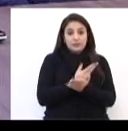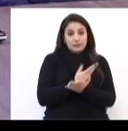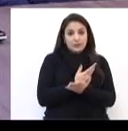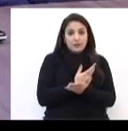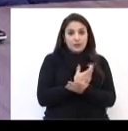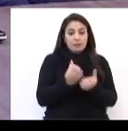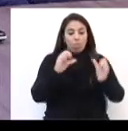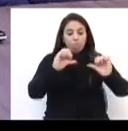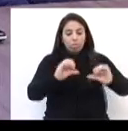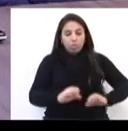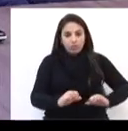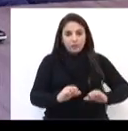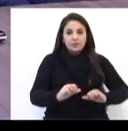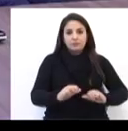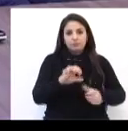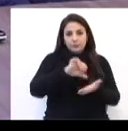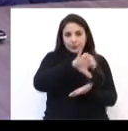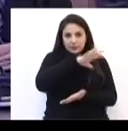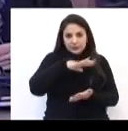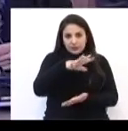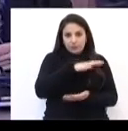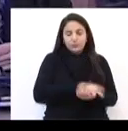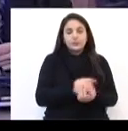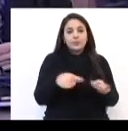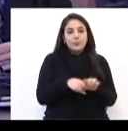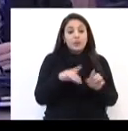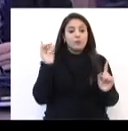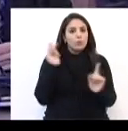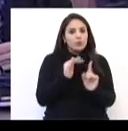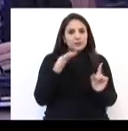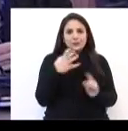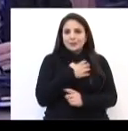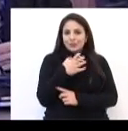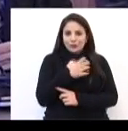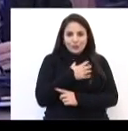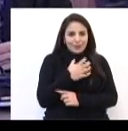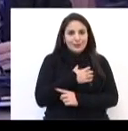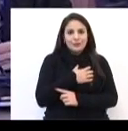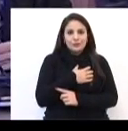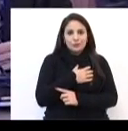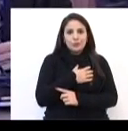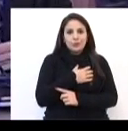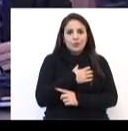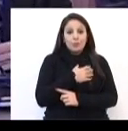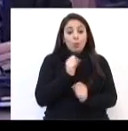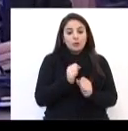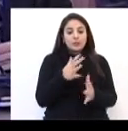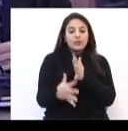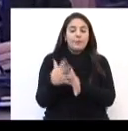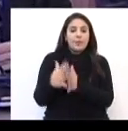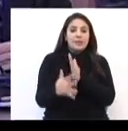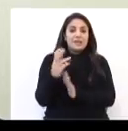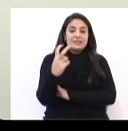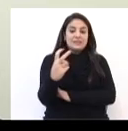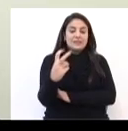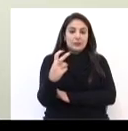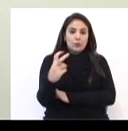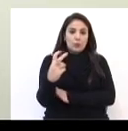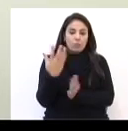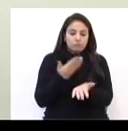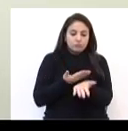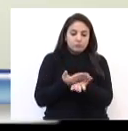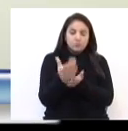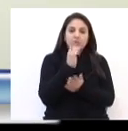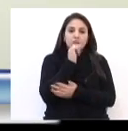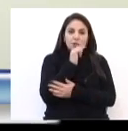que os recursos hídricos serão afetados de forma significativa ao atingir 5 nascentes de rios. Existe muita